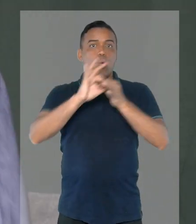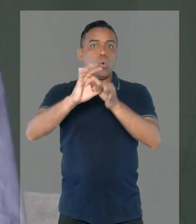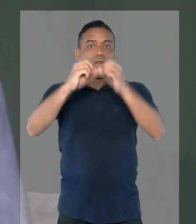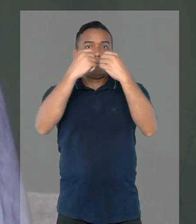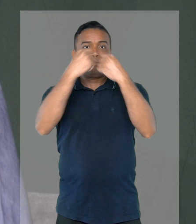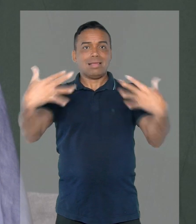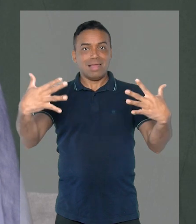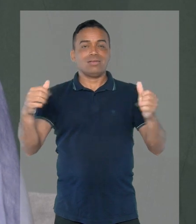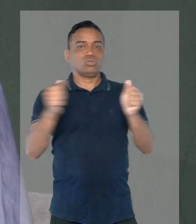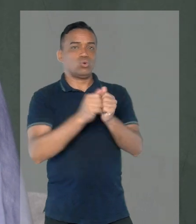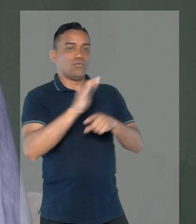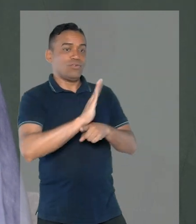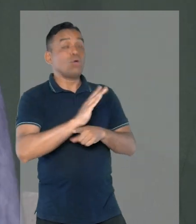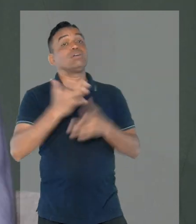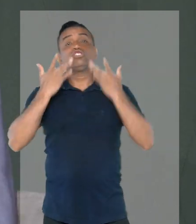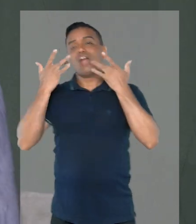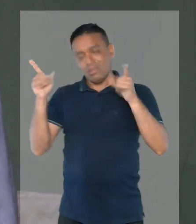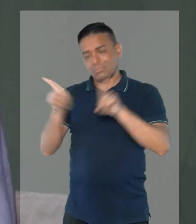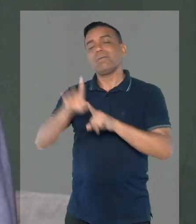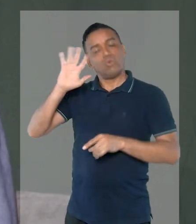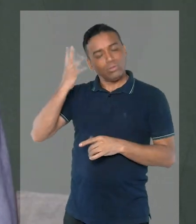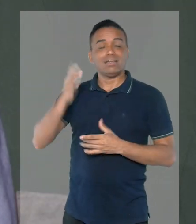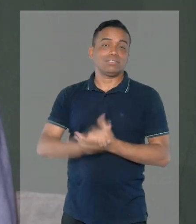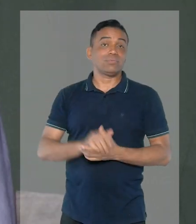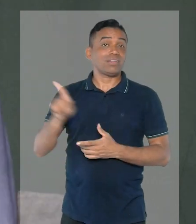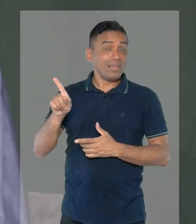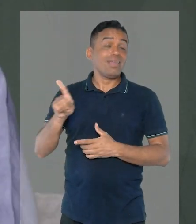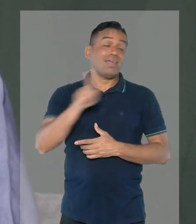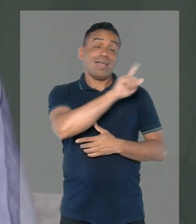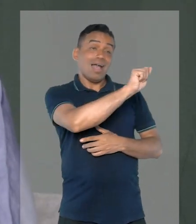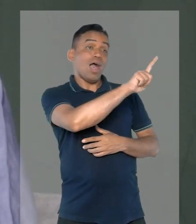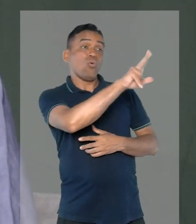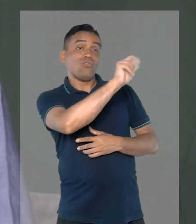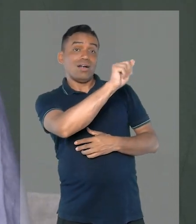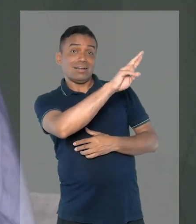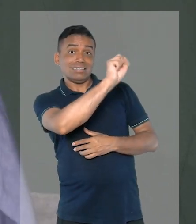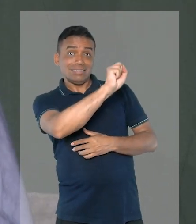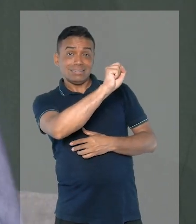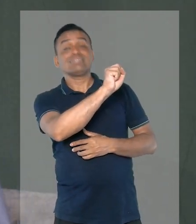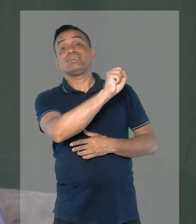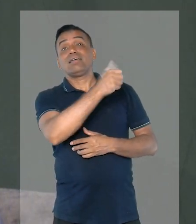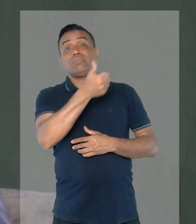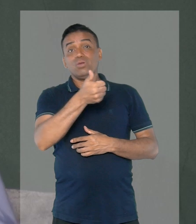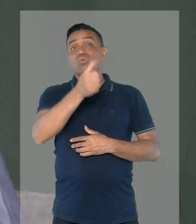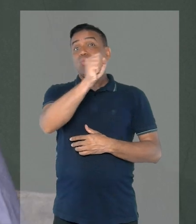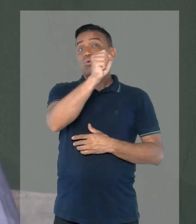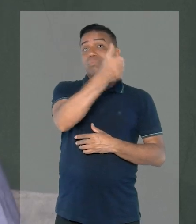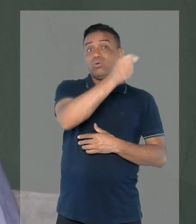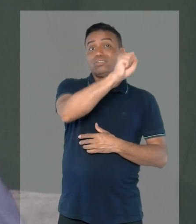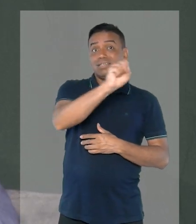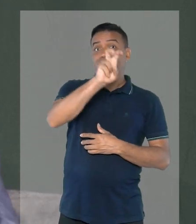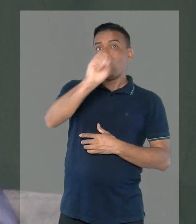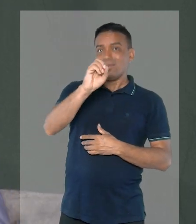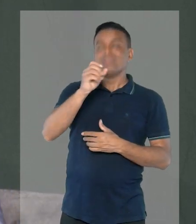isso acontece muito, né? O Álvares já fazia isso em 1850. Né? E no romantismo e na tradição